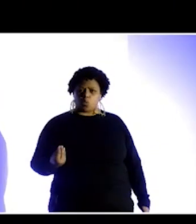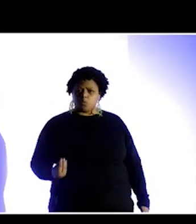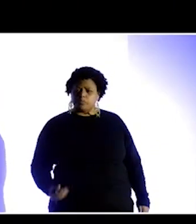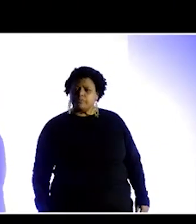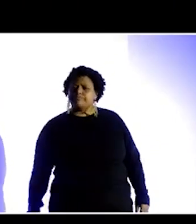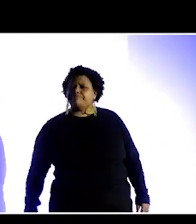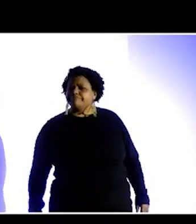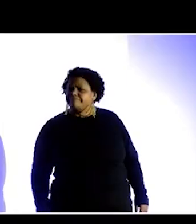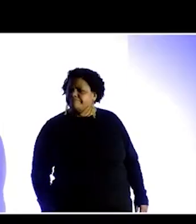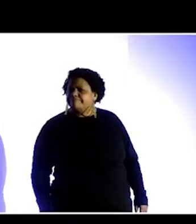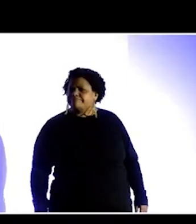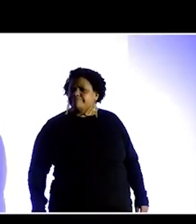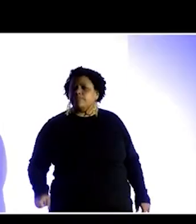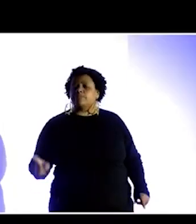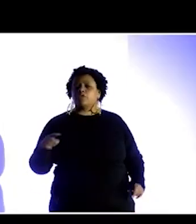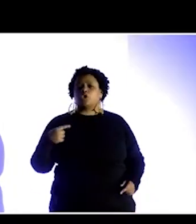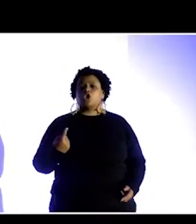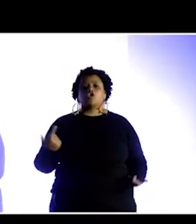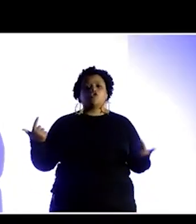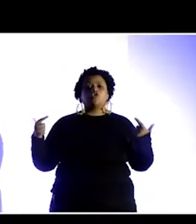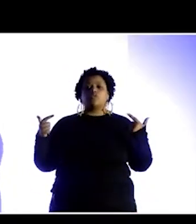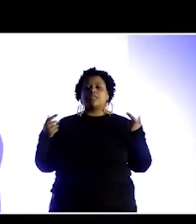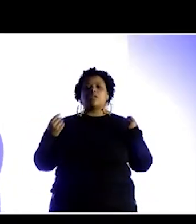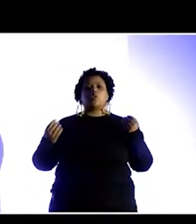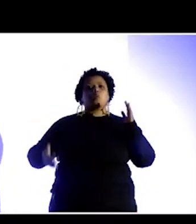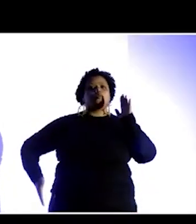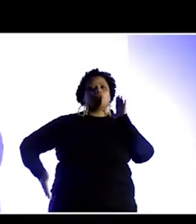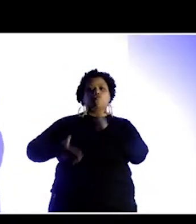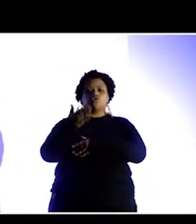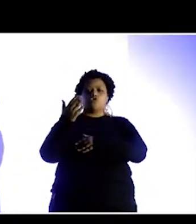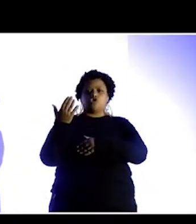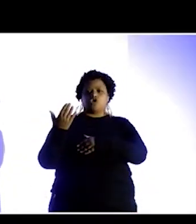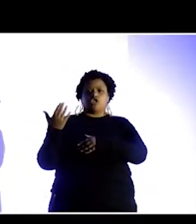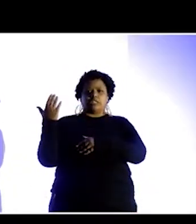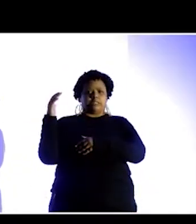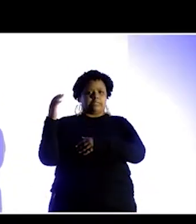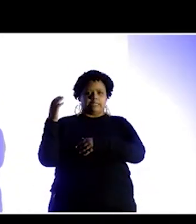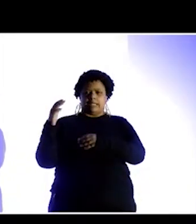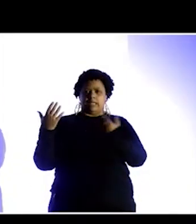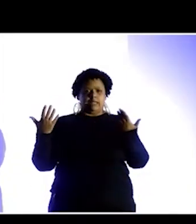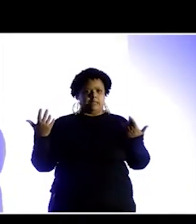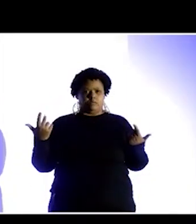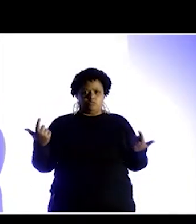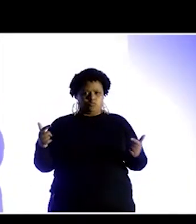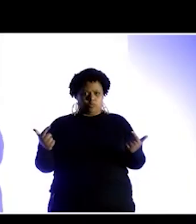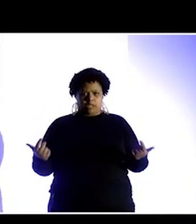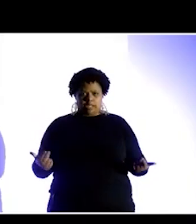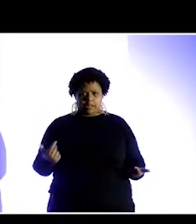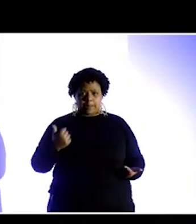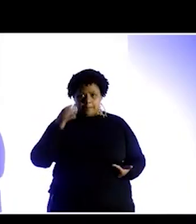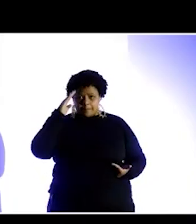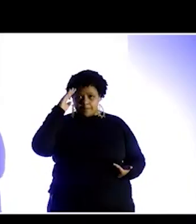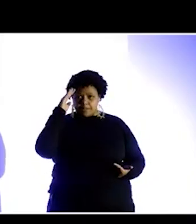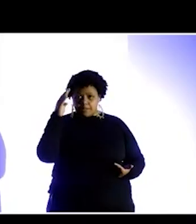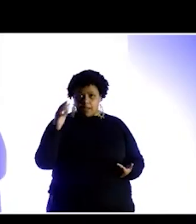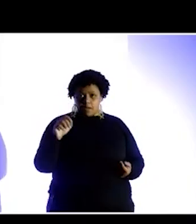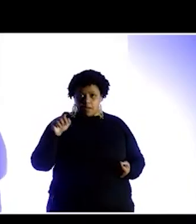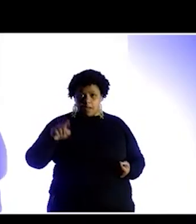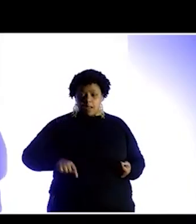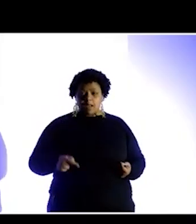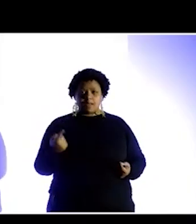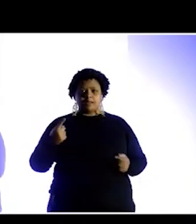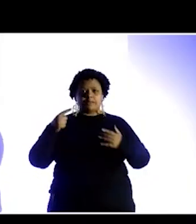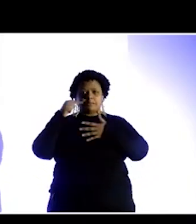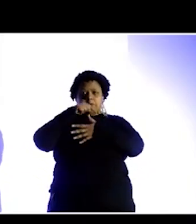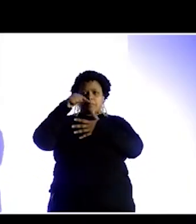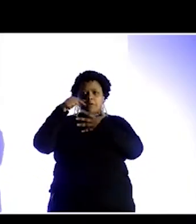Bem, aqui a gente não tem como fugir da ciência, né? O principal fornecedor, né? O principal